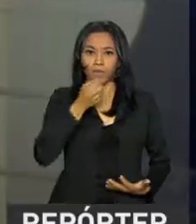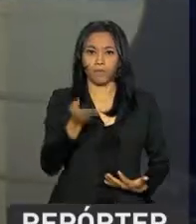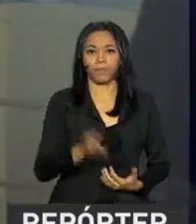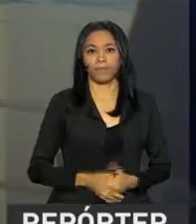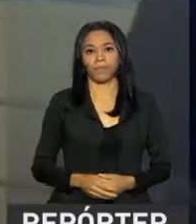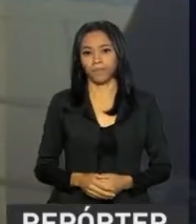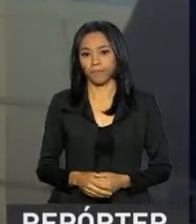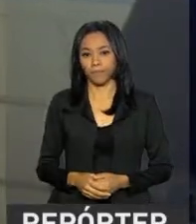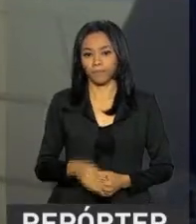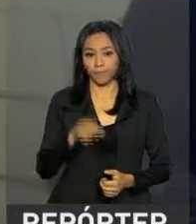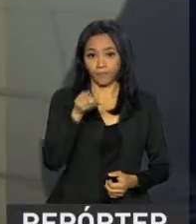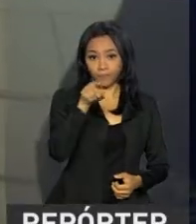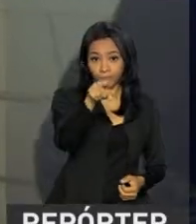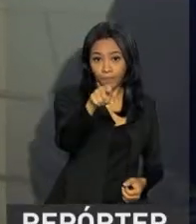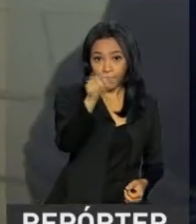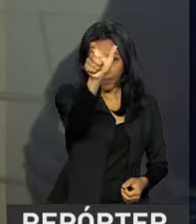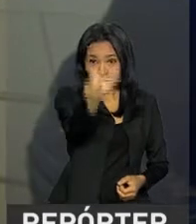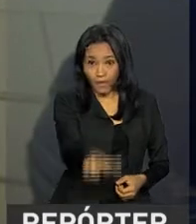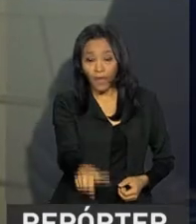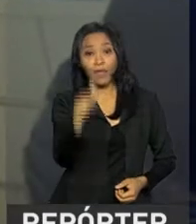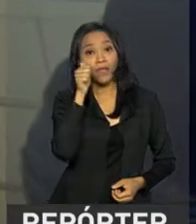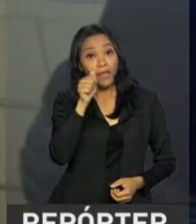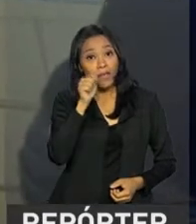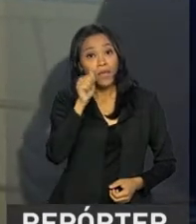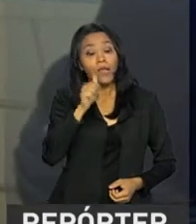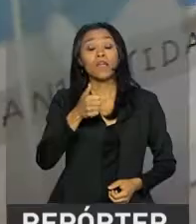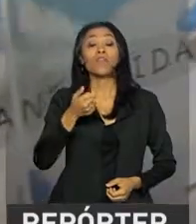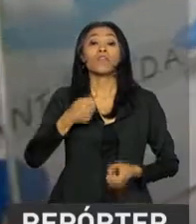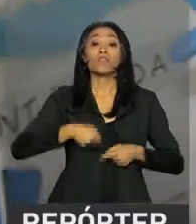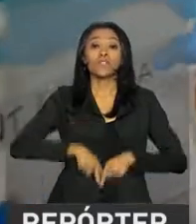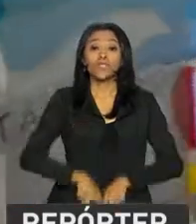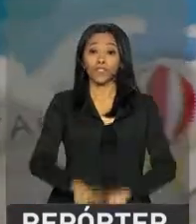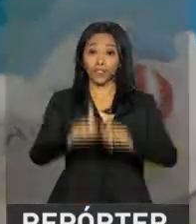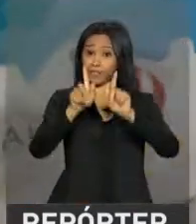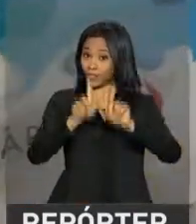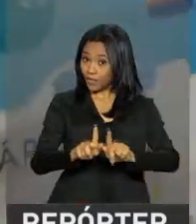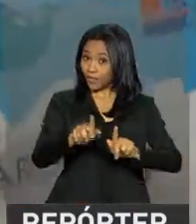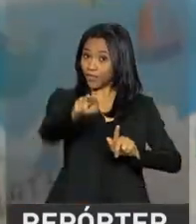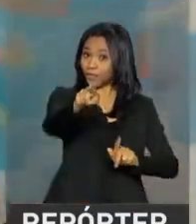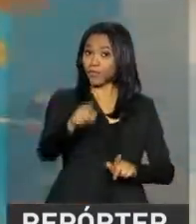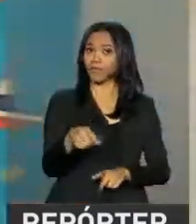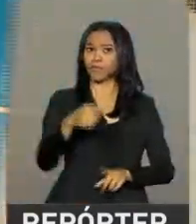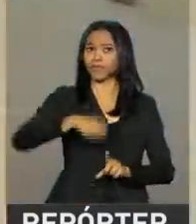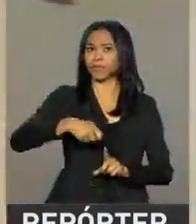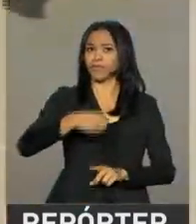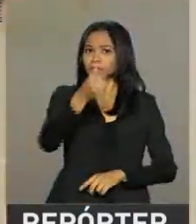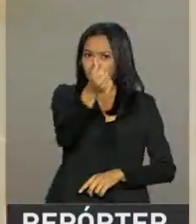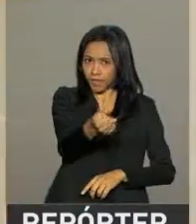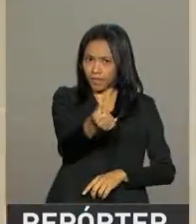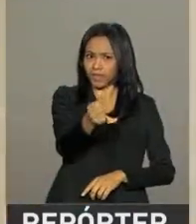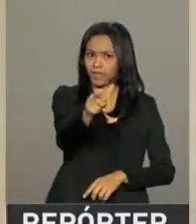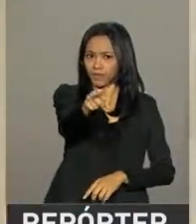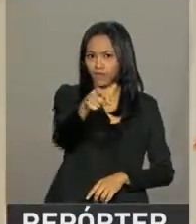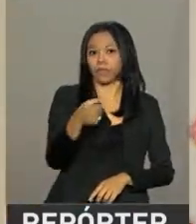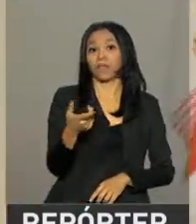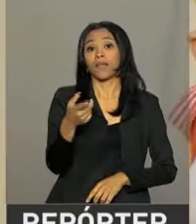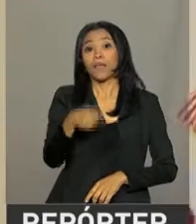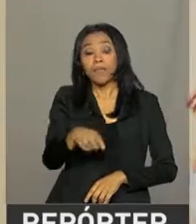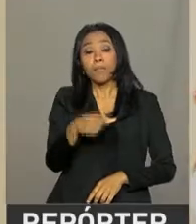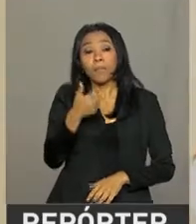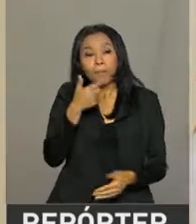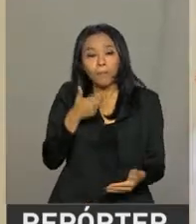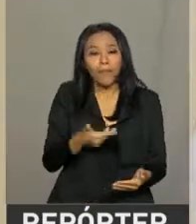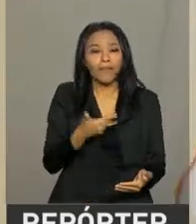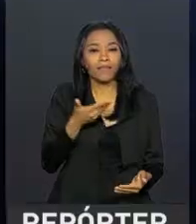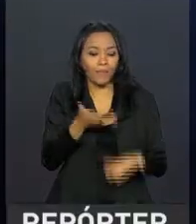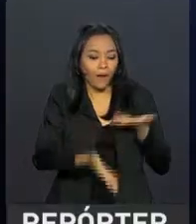a bancária juliana deu à luz aos gêmeos felipe lucas há seis meses e ela diz que a possibilidade de ficar perto